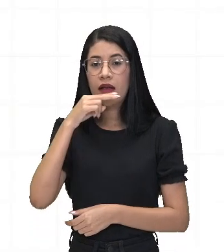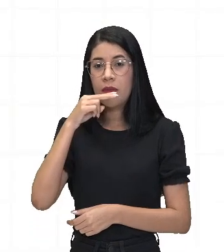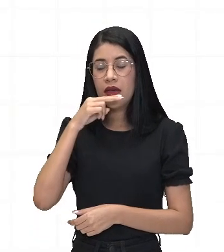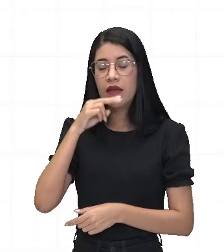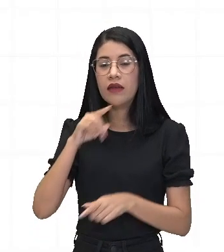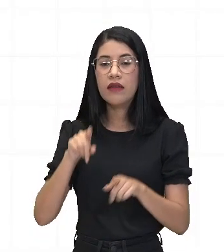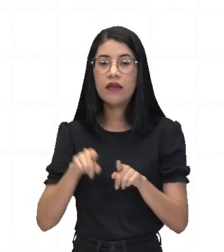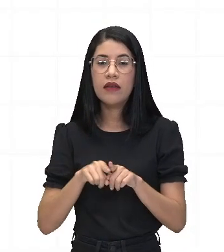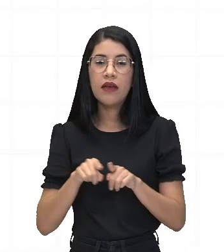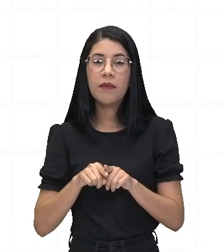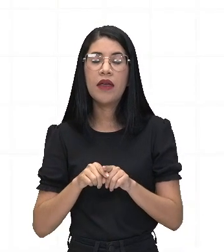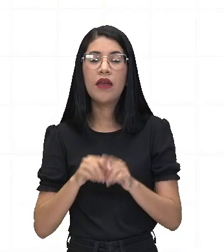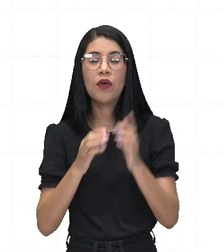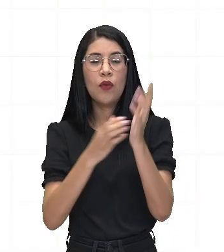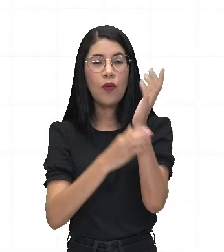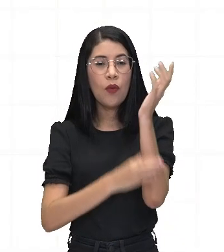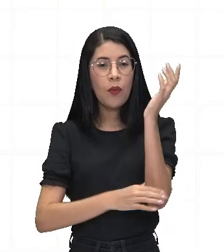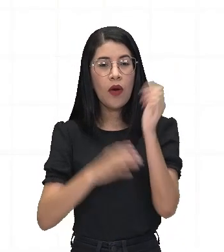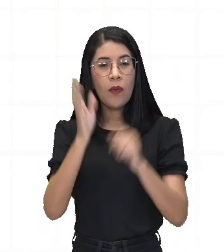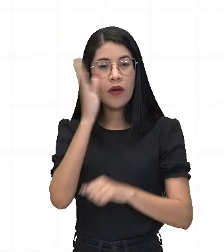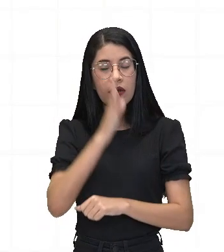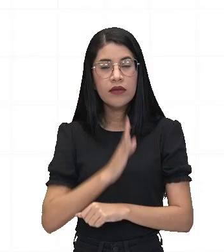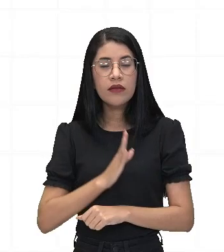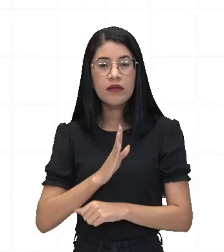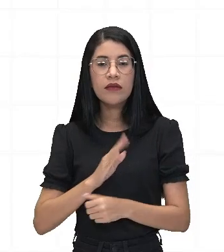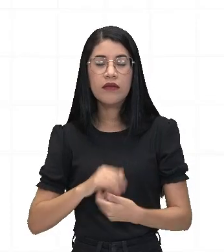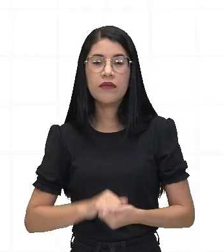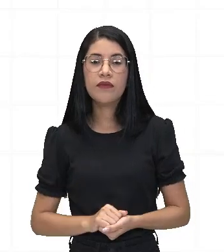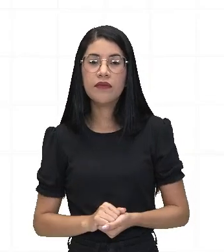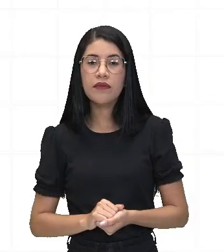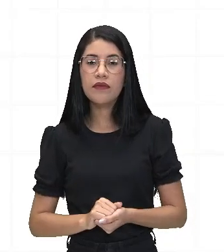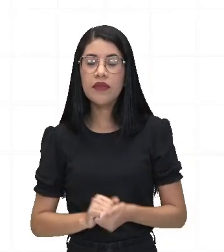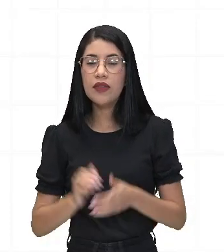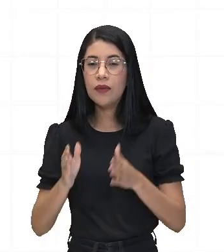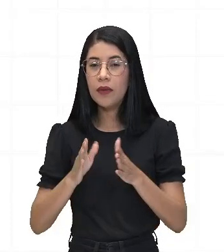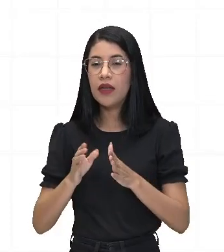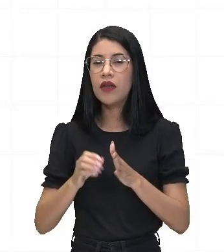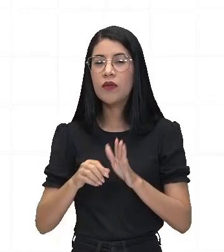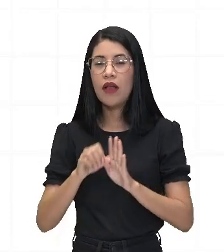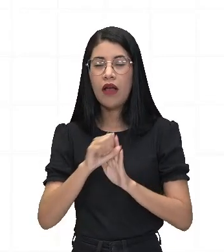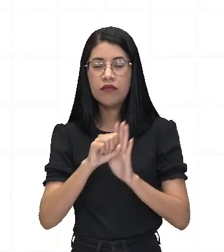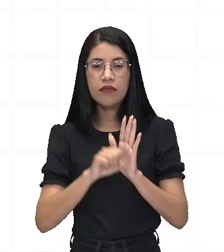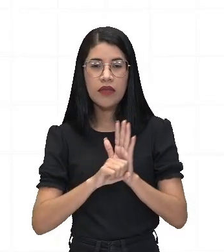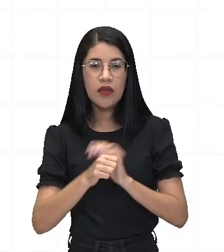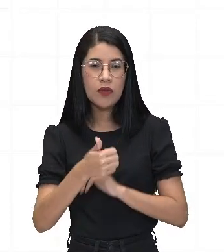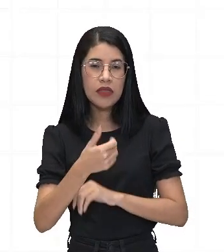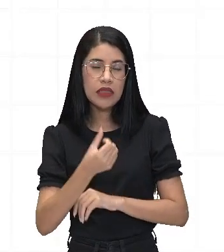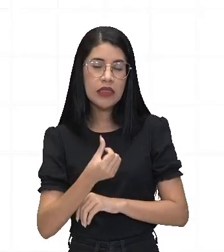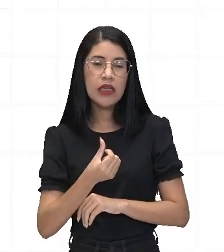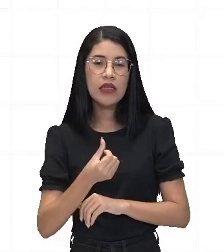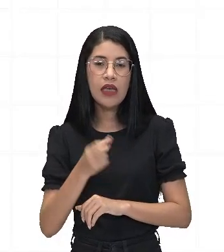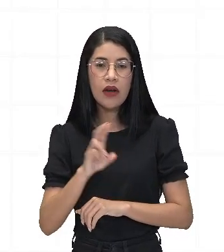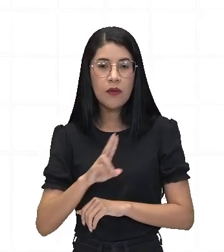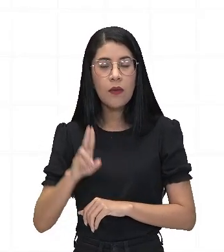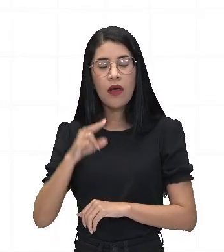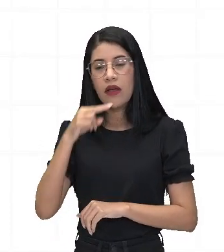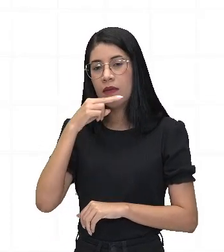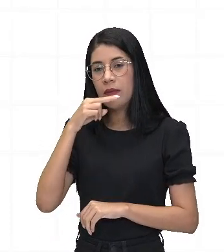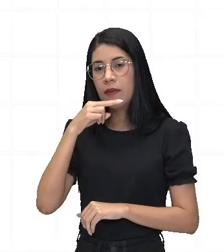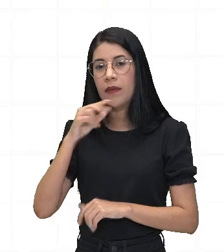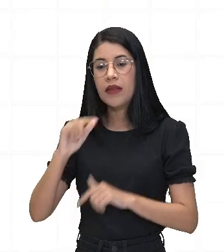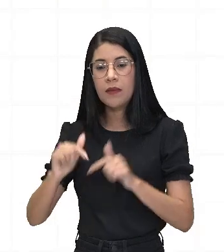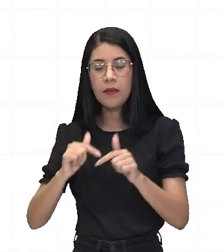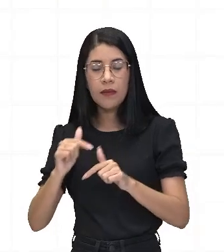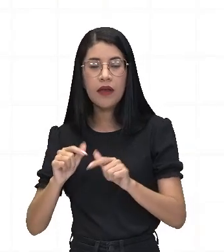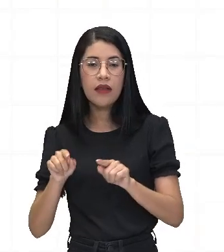temos aí o pau-brasil primeiro, né, a cana-de-açúcar durante aquele período, ali as atividades, né, em